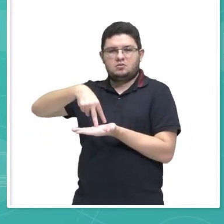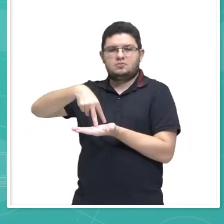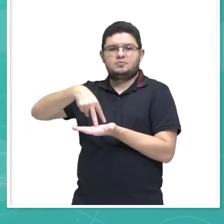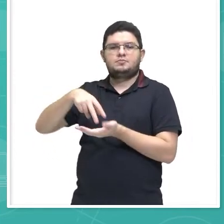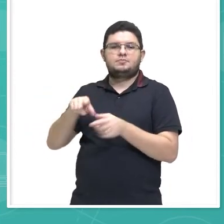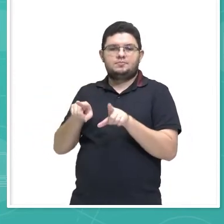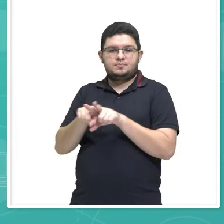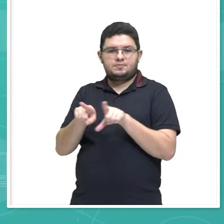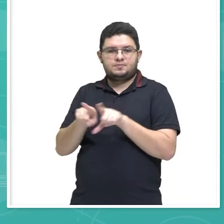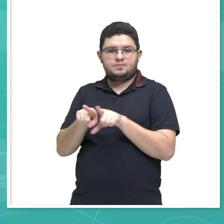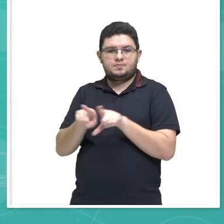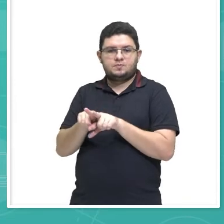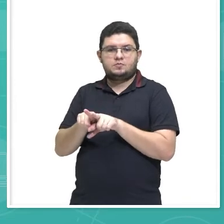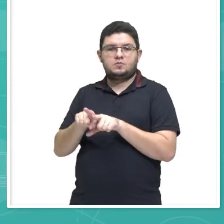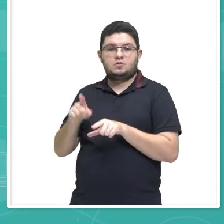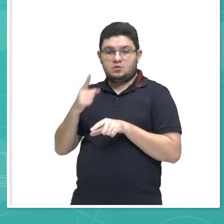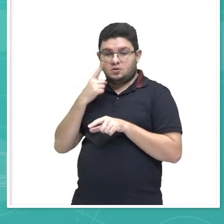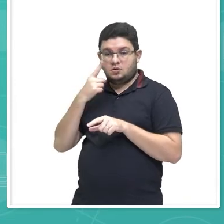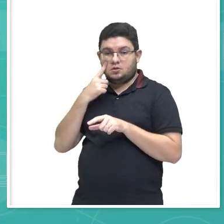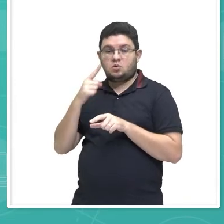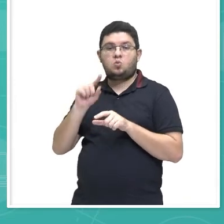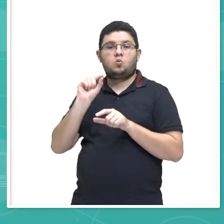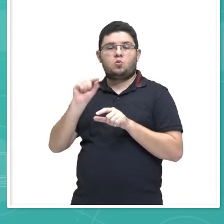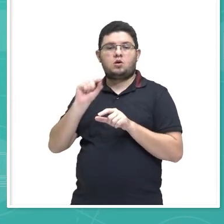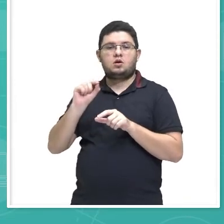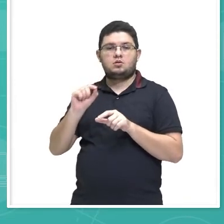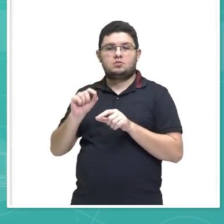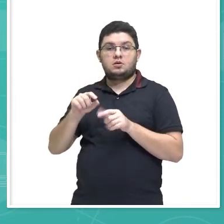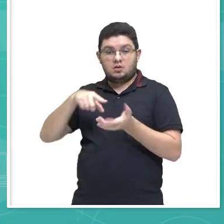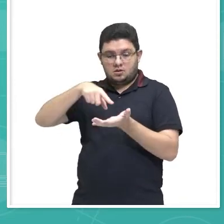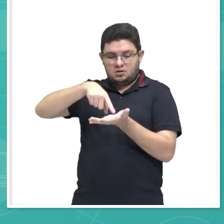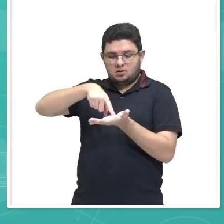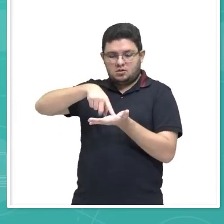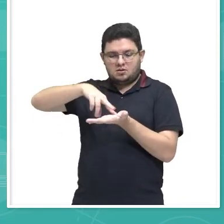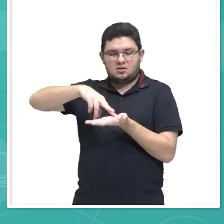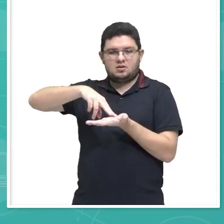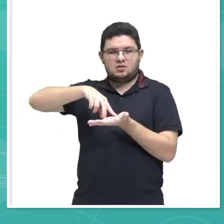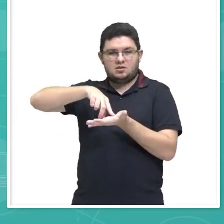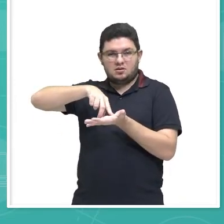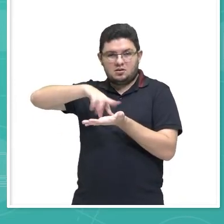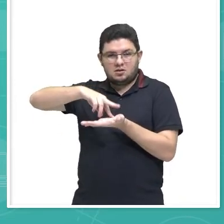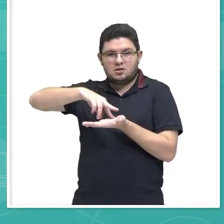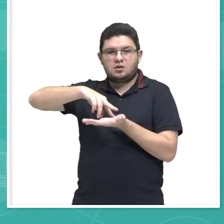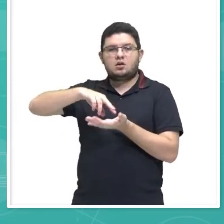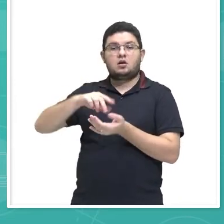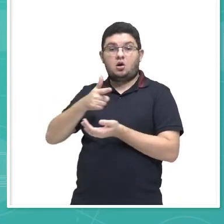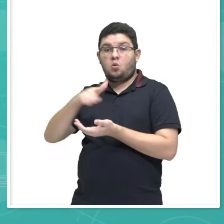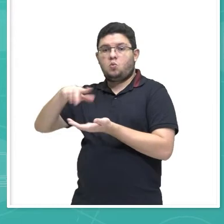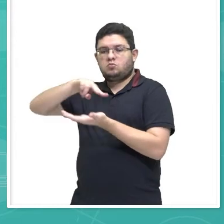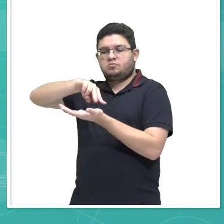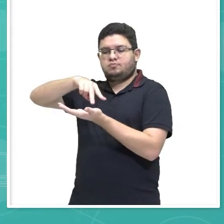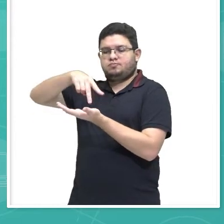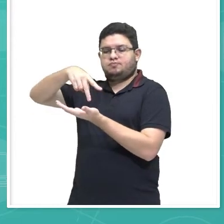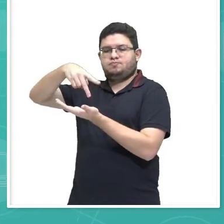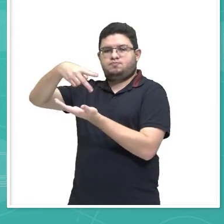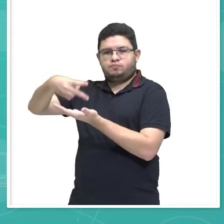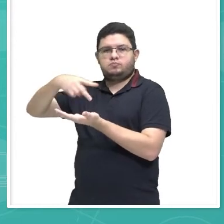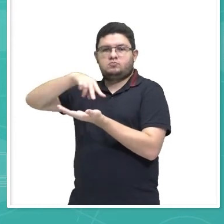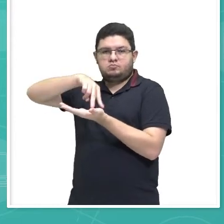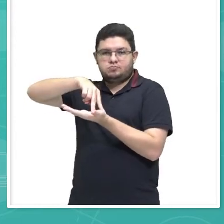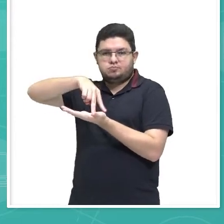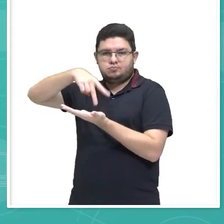tem a aplicação, e é finalmente fazendo a rasteira, né, que vai levar o oponente ao chão. Então,